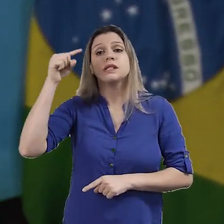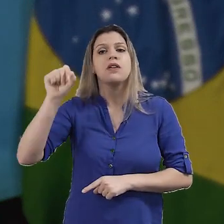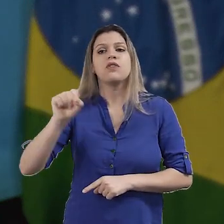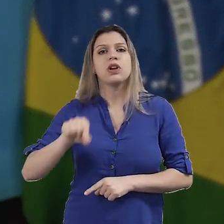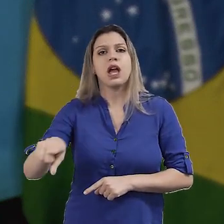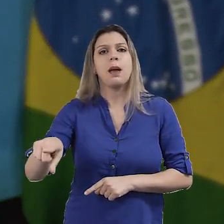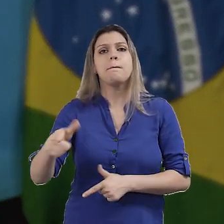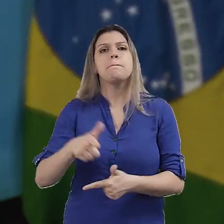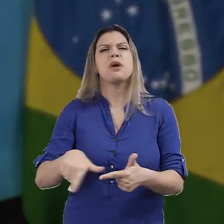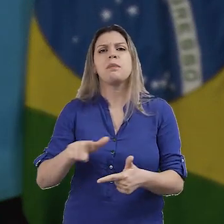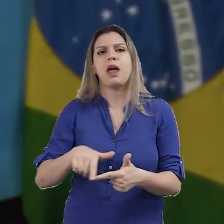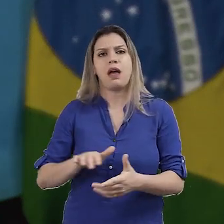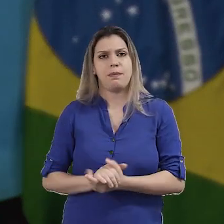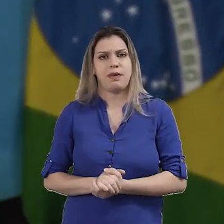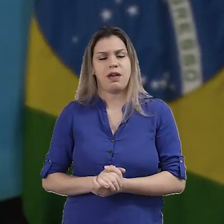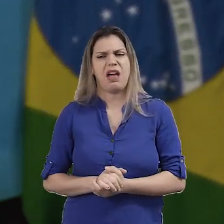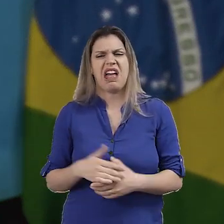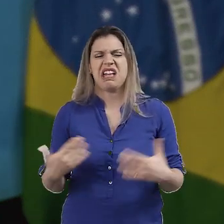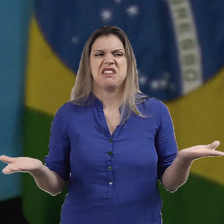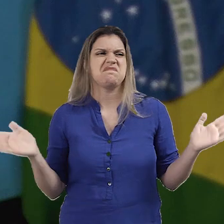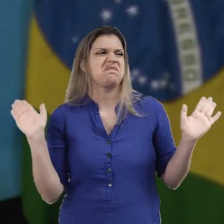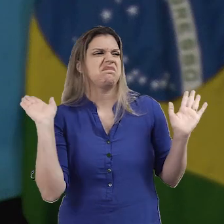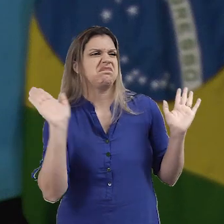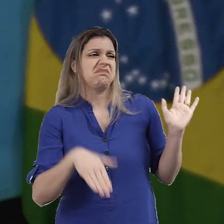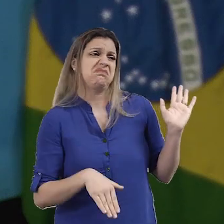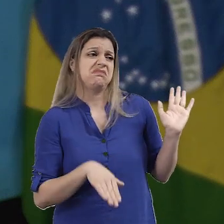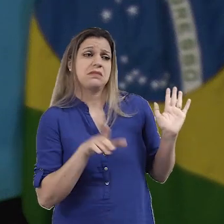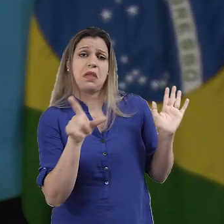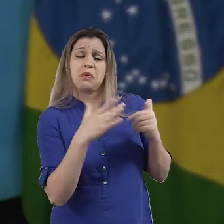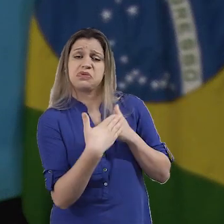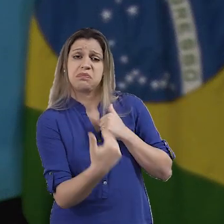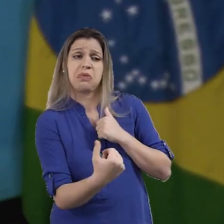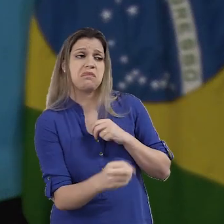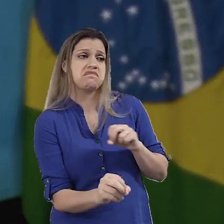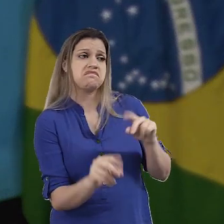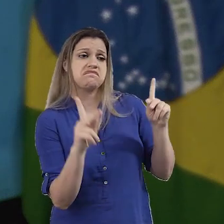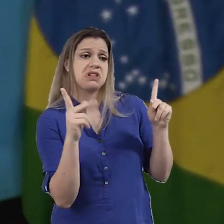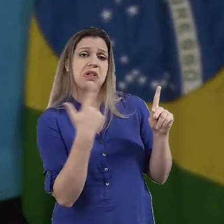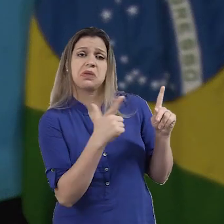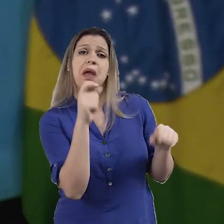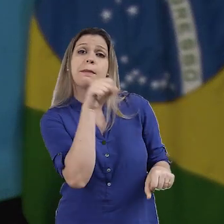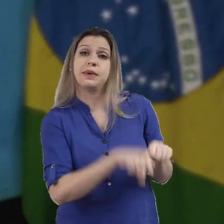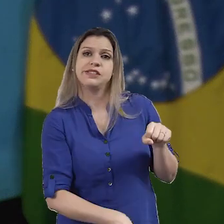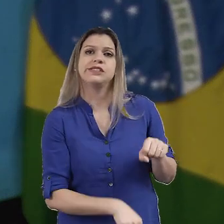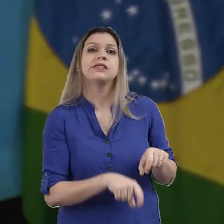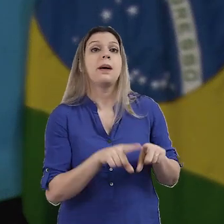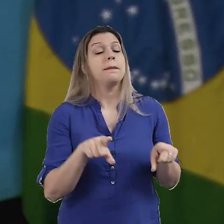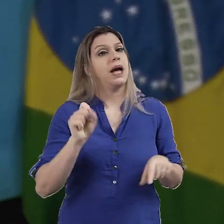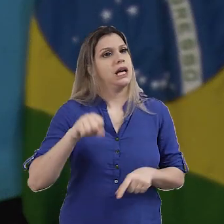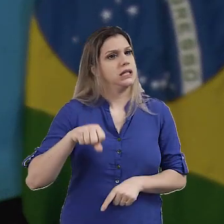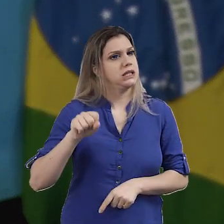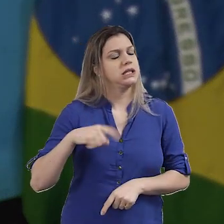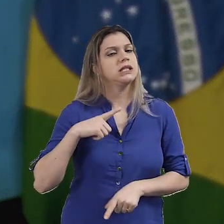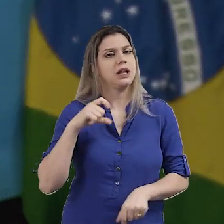que isso poderia dar algum problema, né? De repente pensou, não fui contratada, não causei prejuízo, mas isso causou sim. E isso